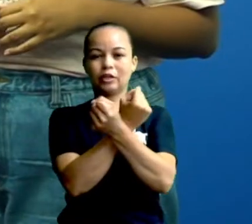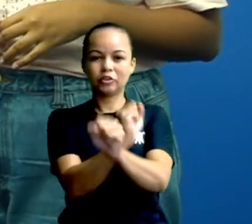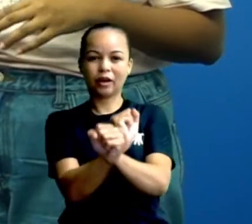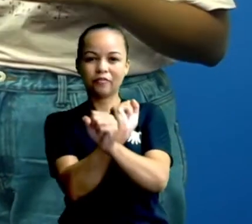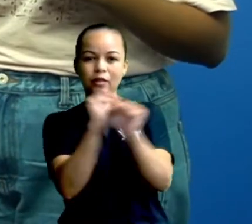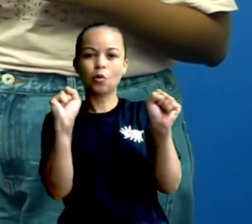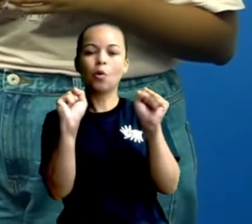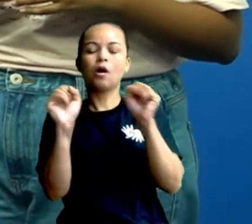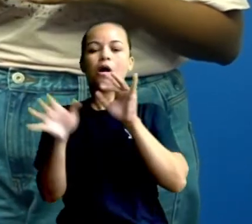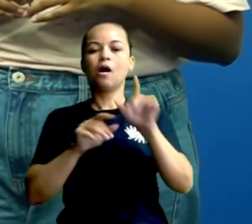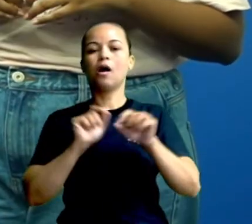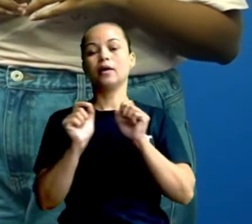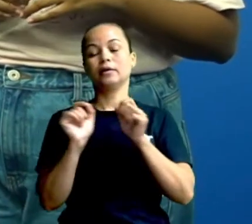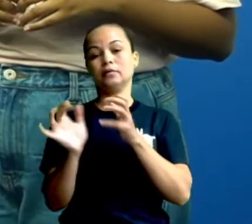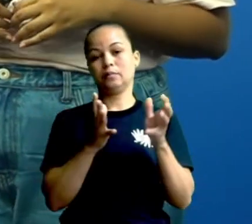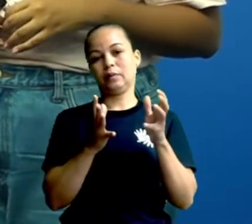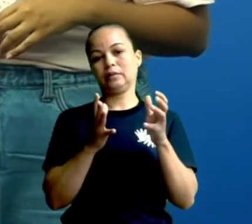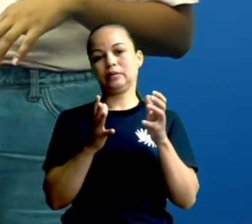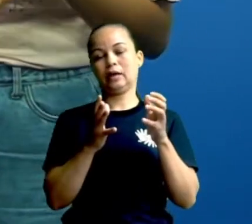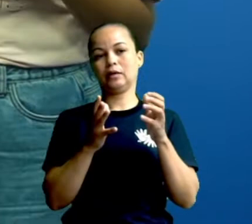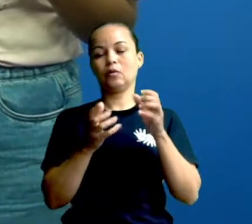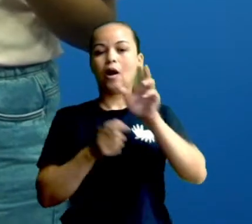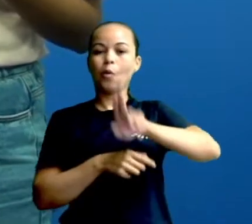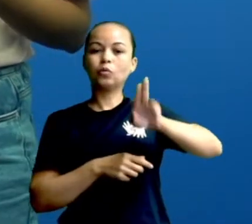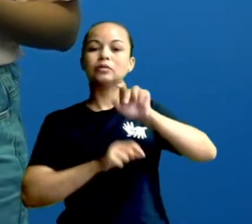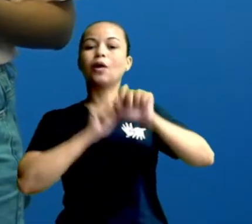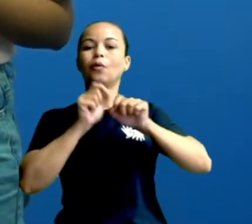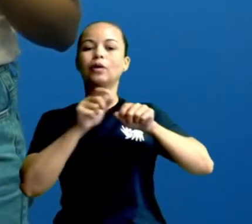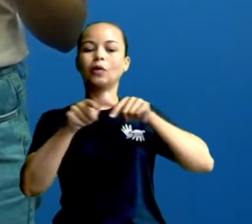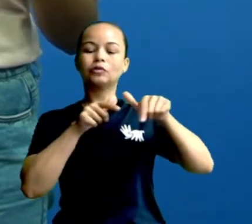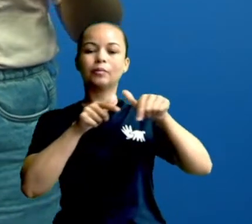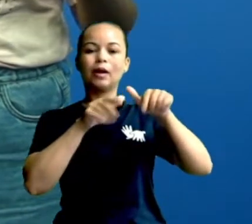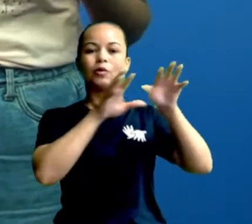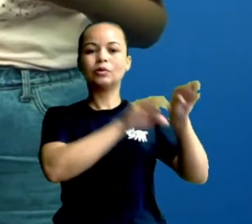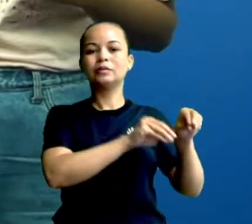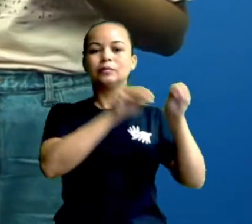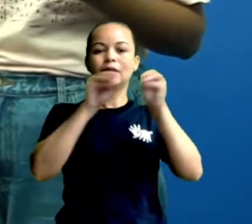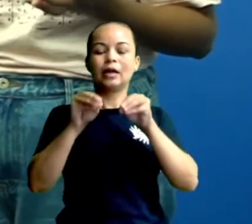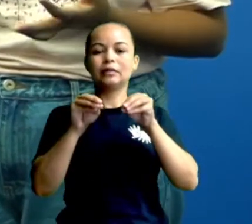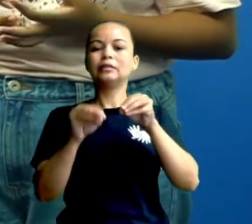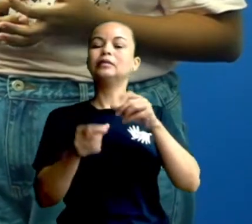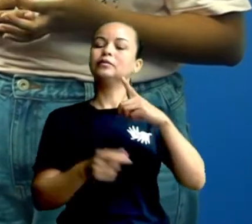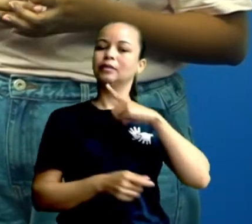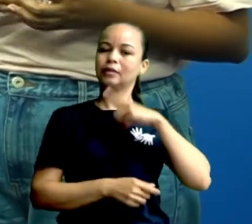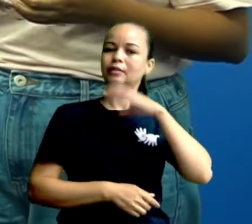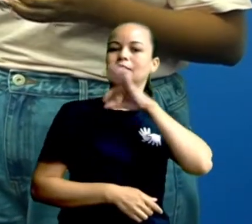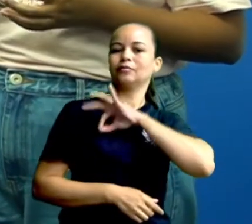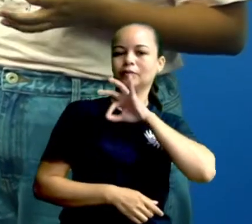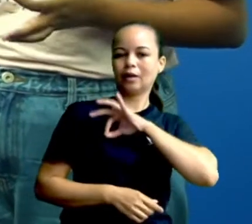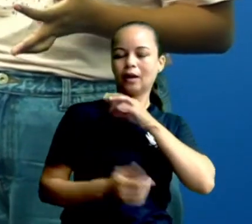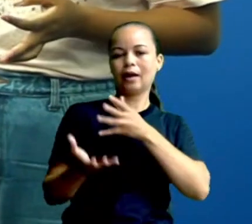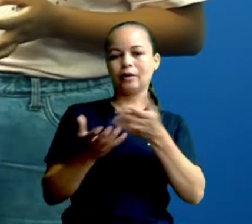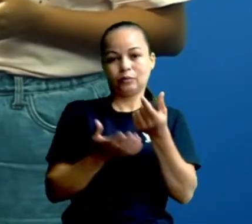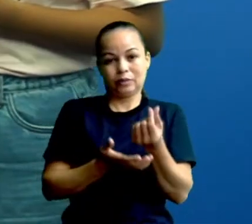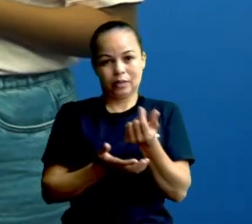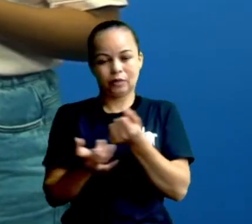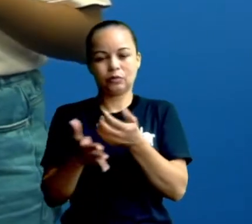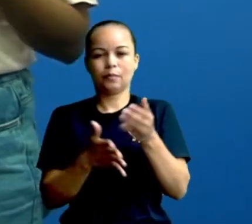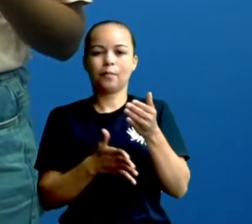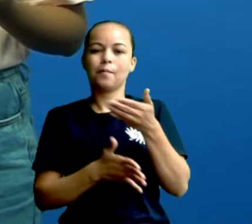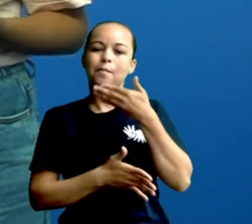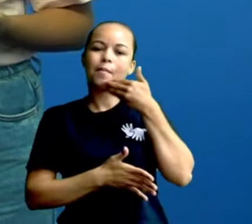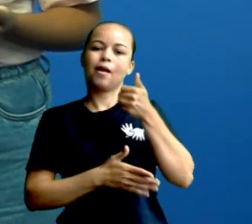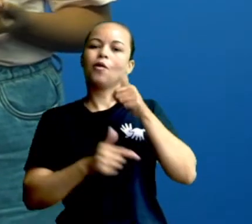passaram a se utilizar dos imigrantes que aí recebiam né tinham todas as condições condições